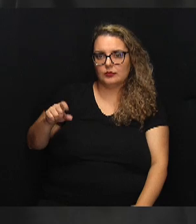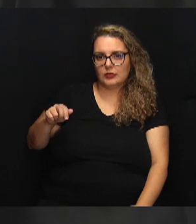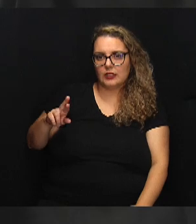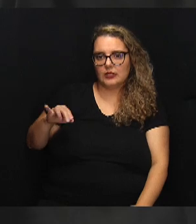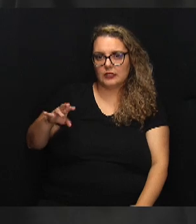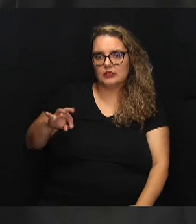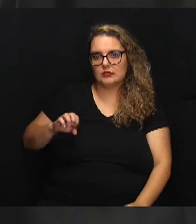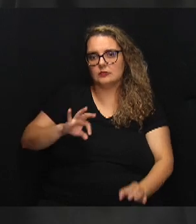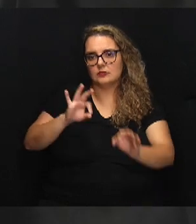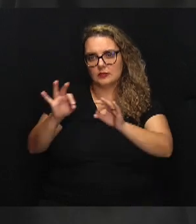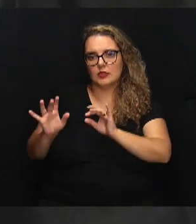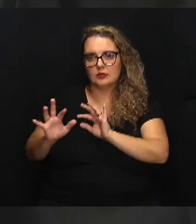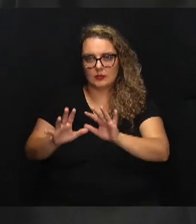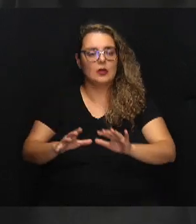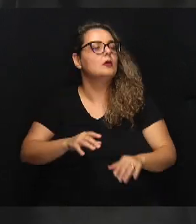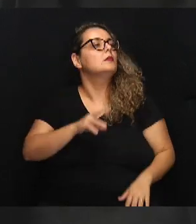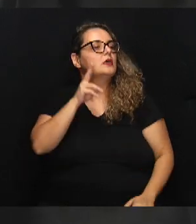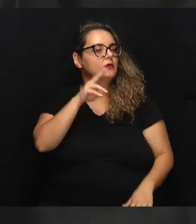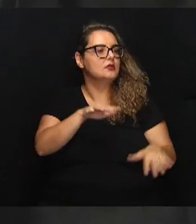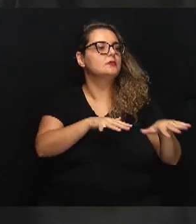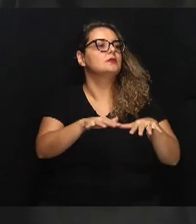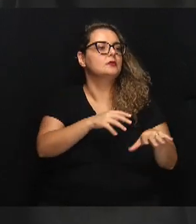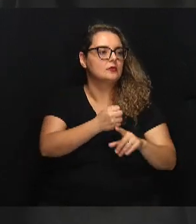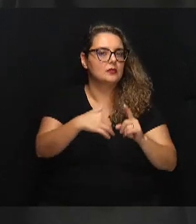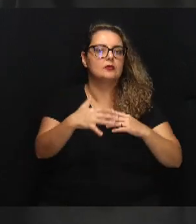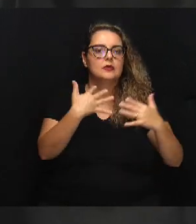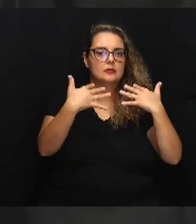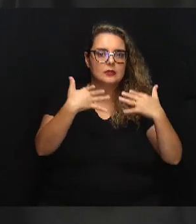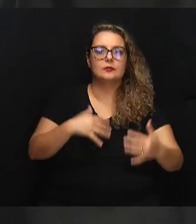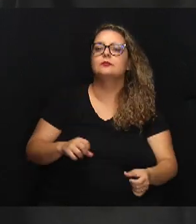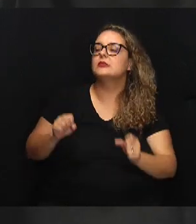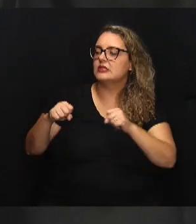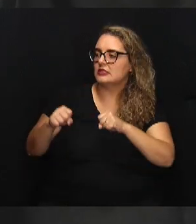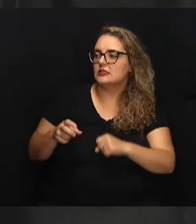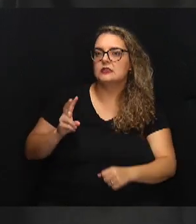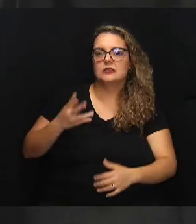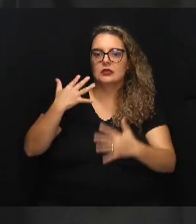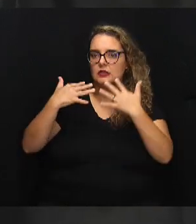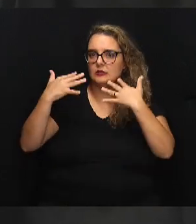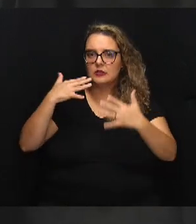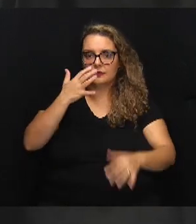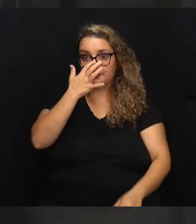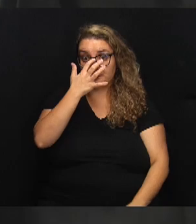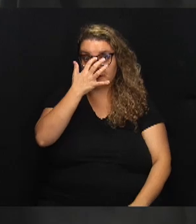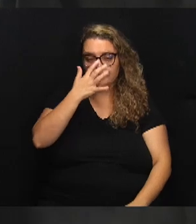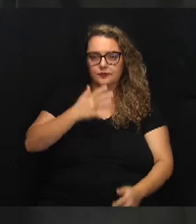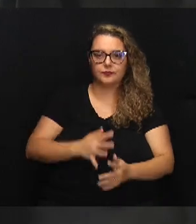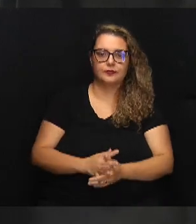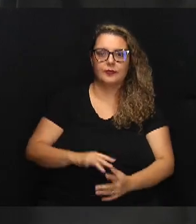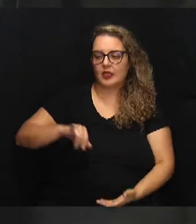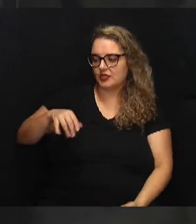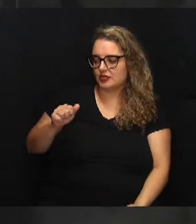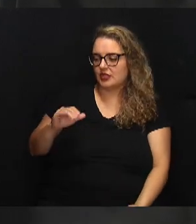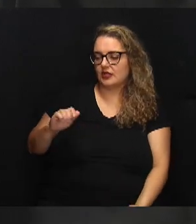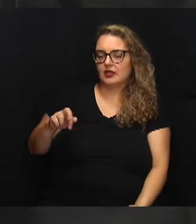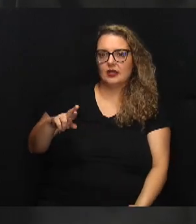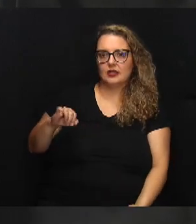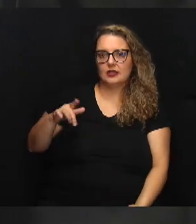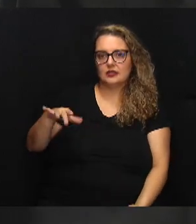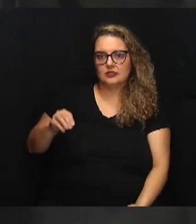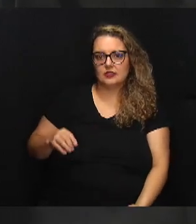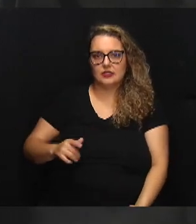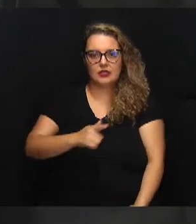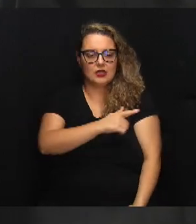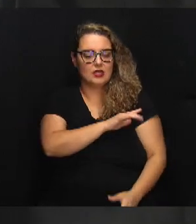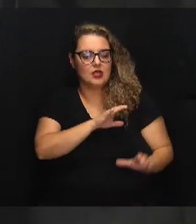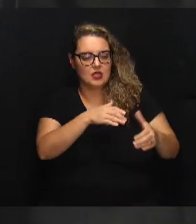estava acompanhei entrando as nesses marchas. movimentos populares. Sim, sempre me interessava, né? Sim. Sempre me interessei. Ainda em Jacarezinho fui de Grêmio, né? Ajudei a remontar